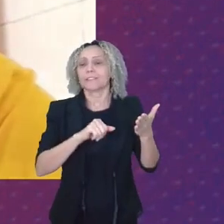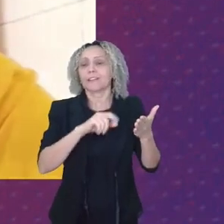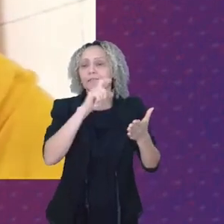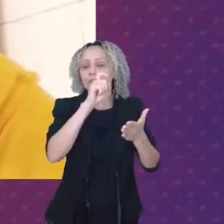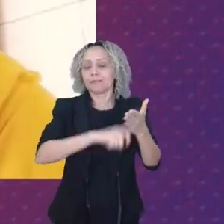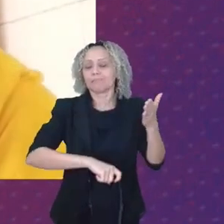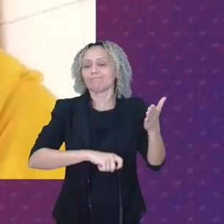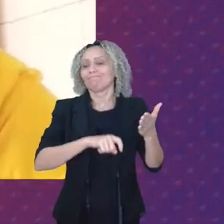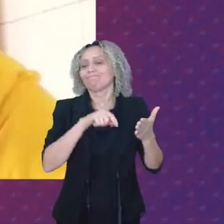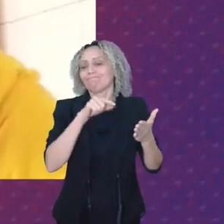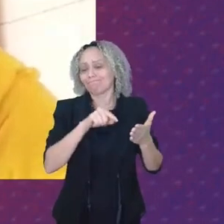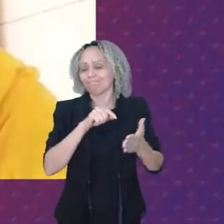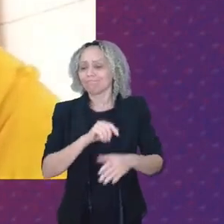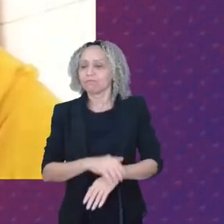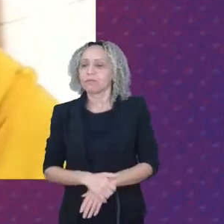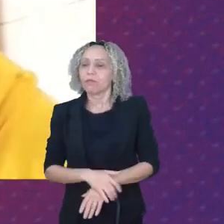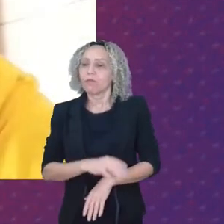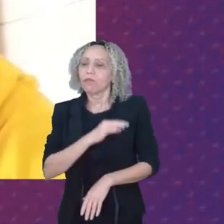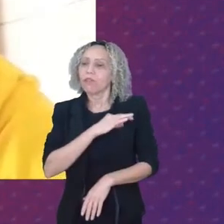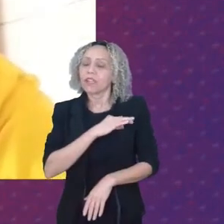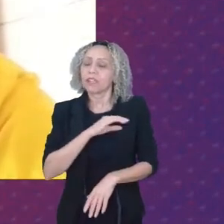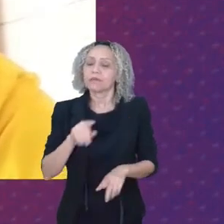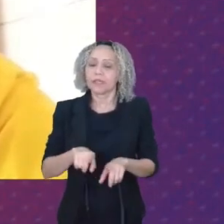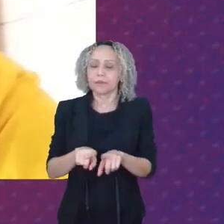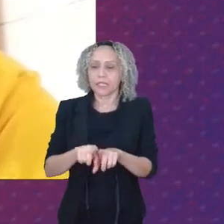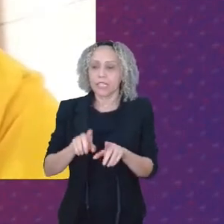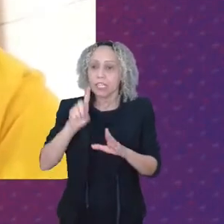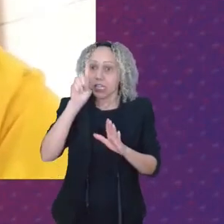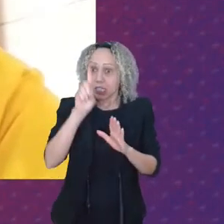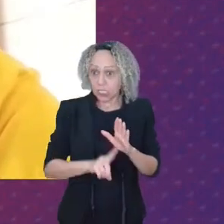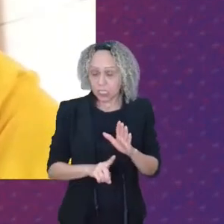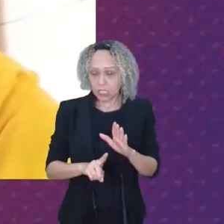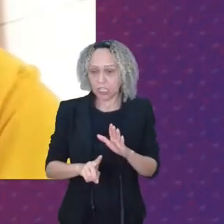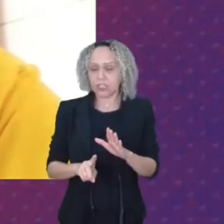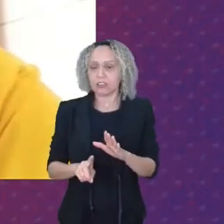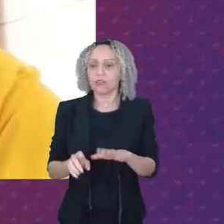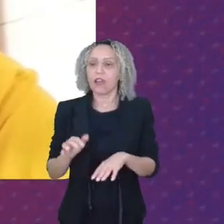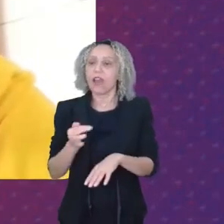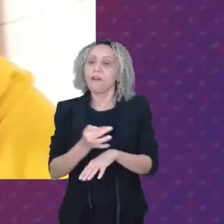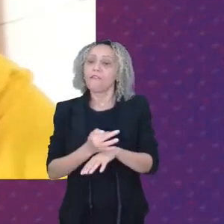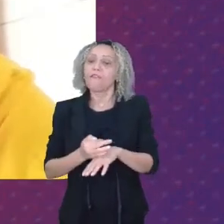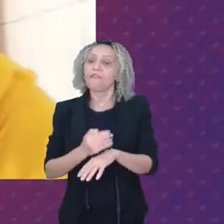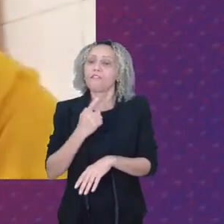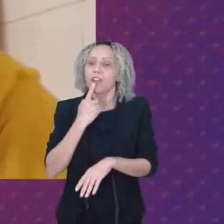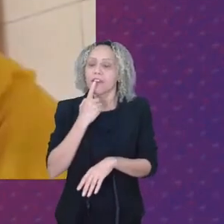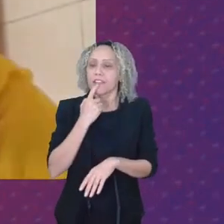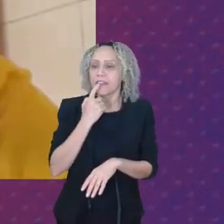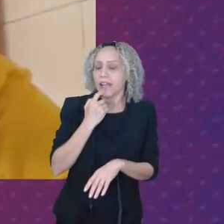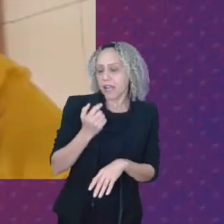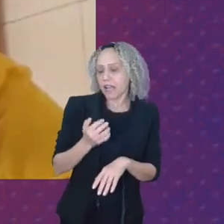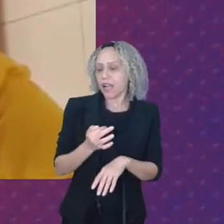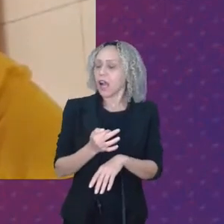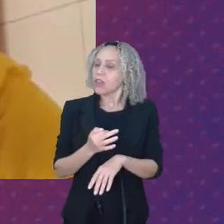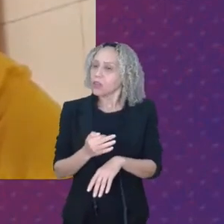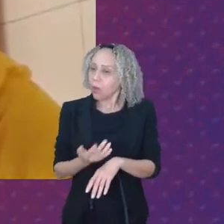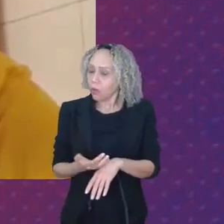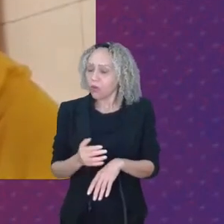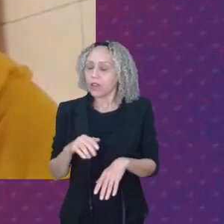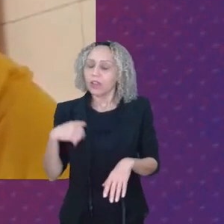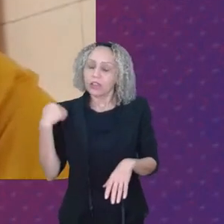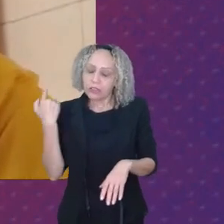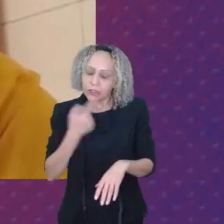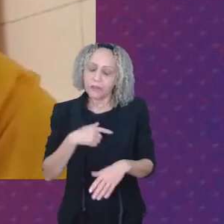esse desconto. Direito aos feriados, que a gente já vinha há muito tempo pleiteando, né, negociando, dizendo que somos pertencentes à